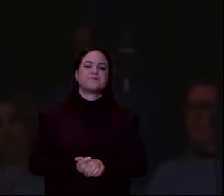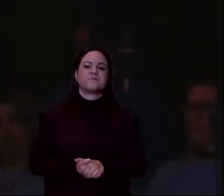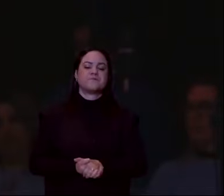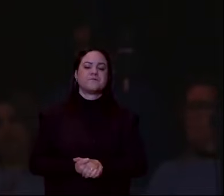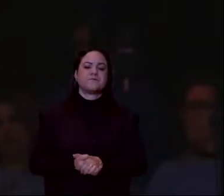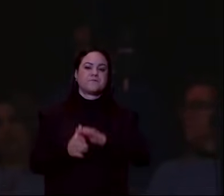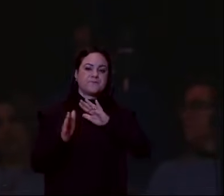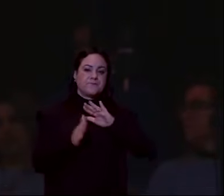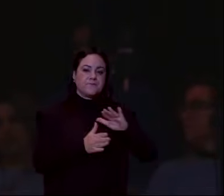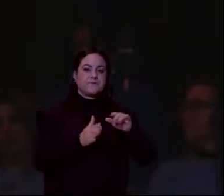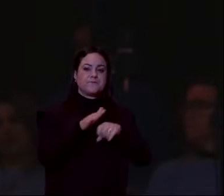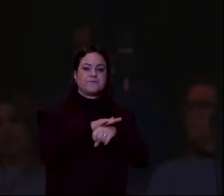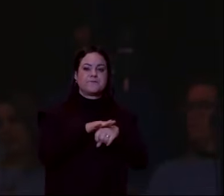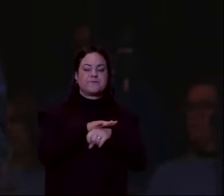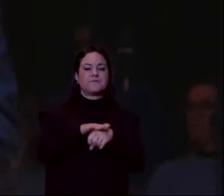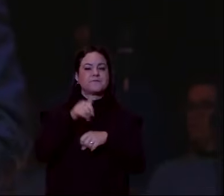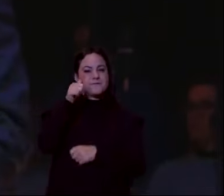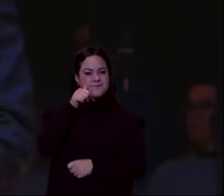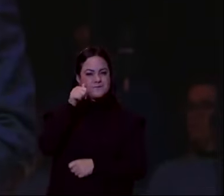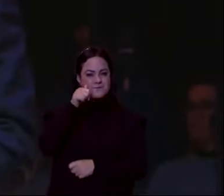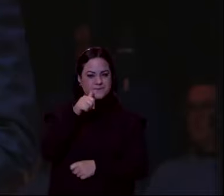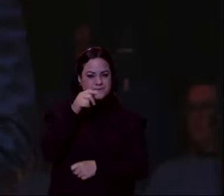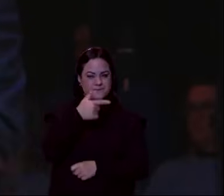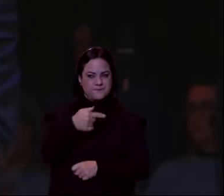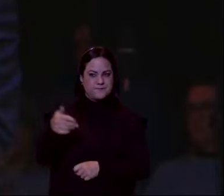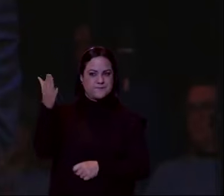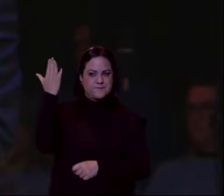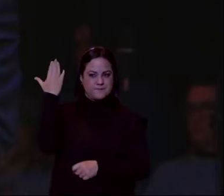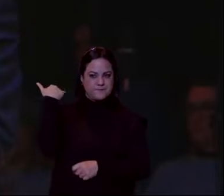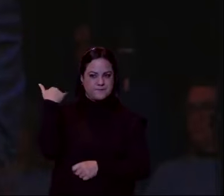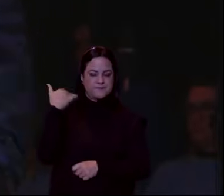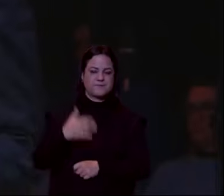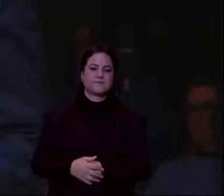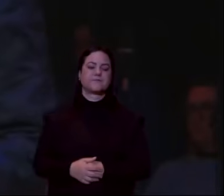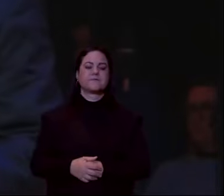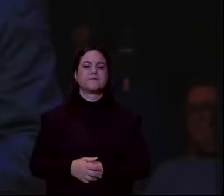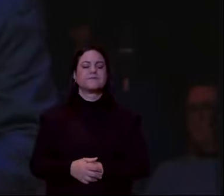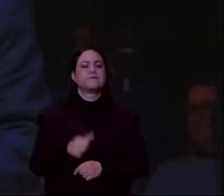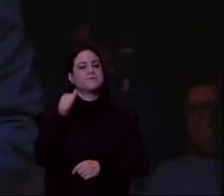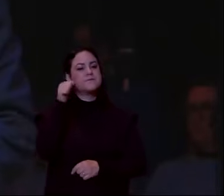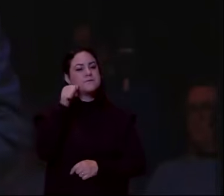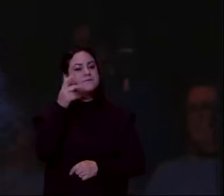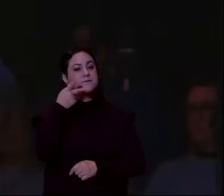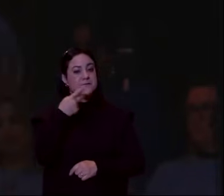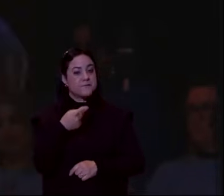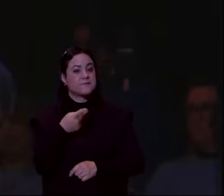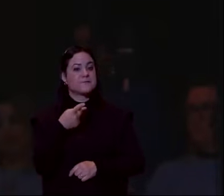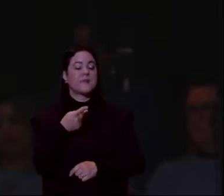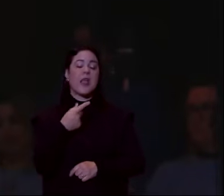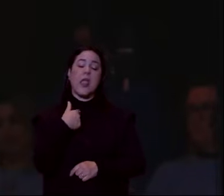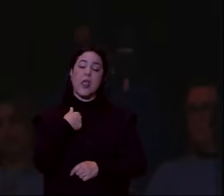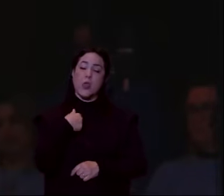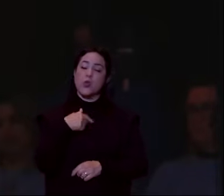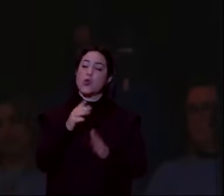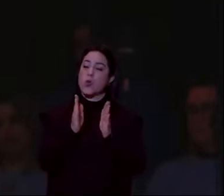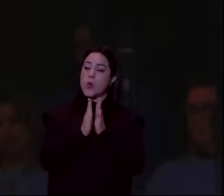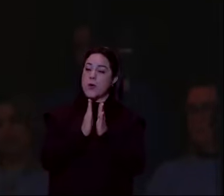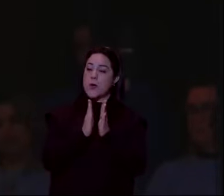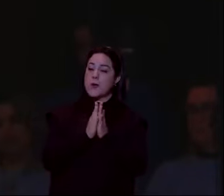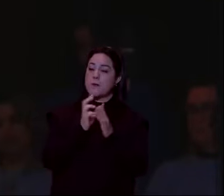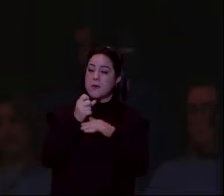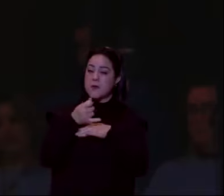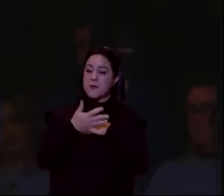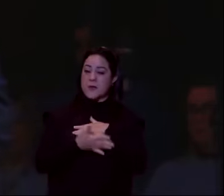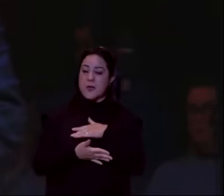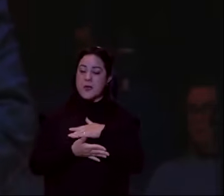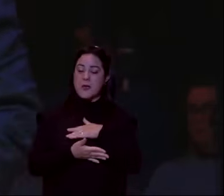Conversei com uma senhora essa semana passada, e essa senhora disse exatamente isso: olha, eu tenho orado nas madrugadas aí,